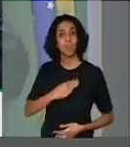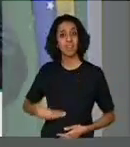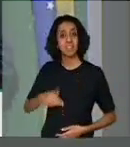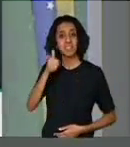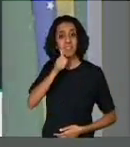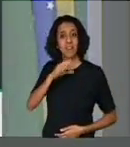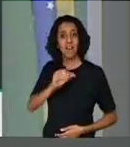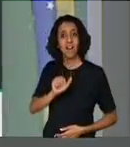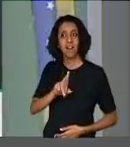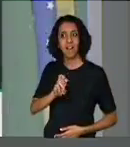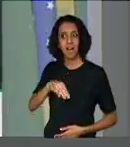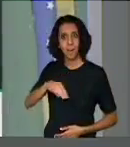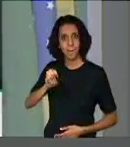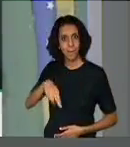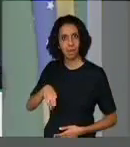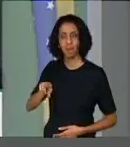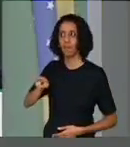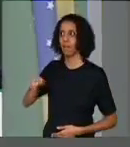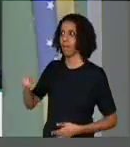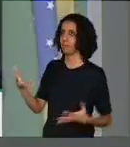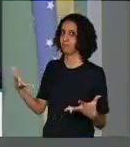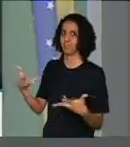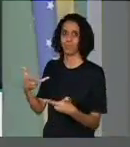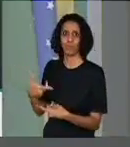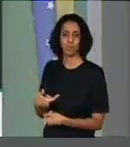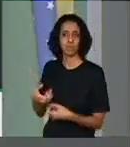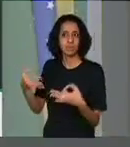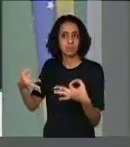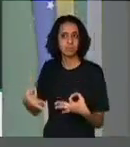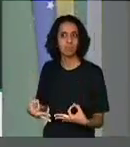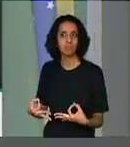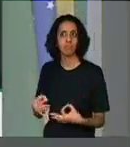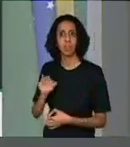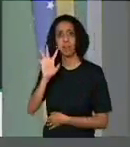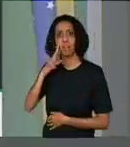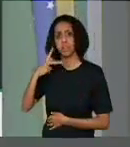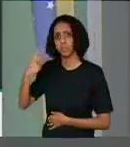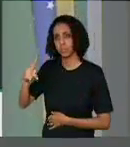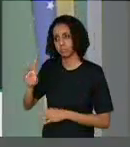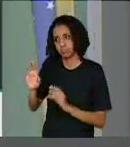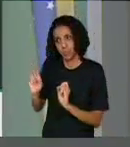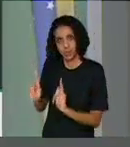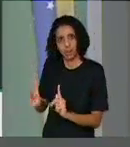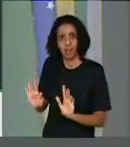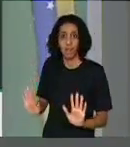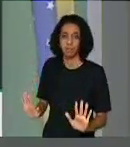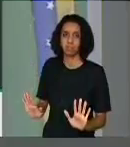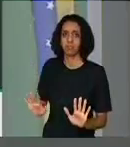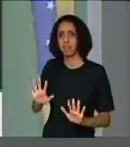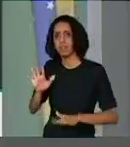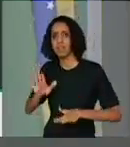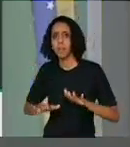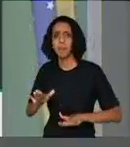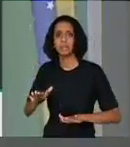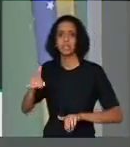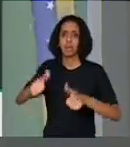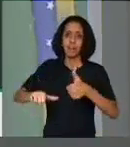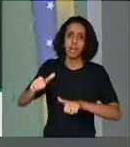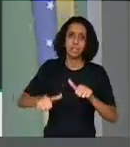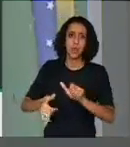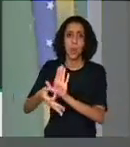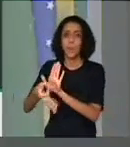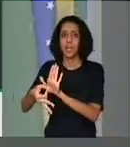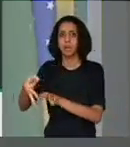uma senhora republicana por excelência. Se ela cometia as suas decisões, bom, é um problema realmente de avaliação, de interpretação